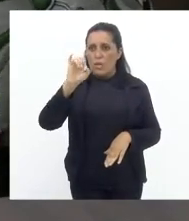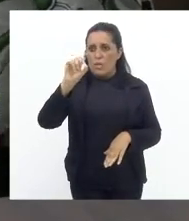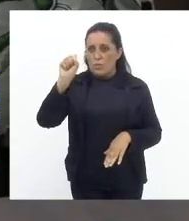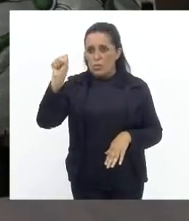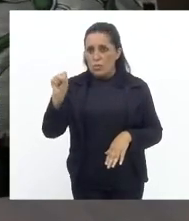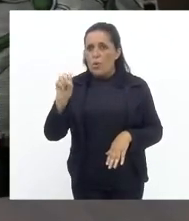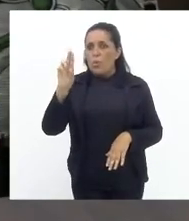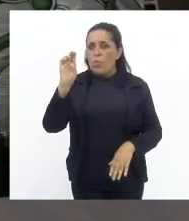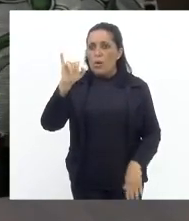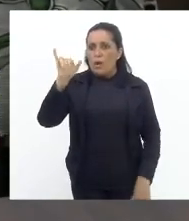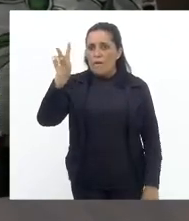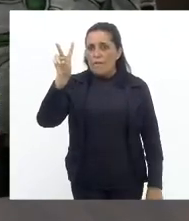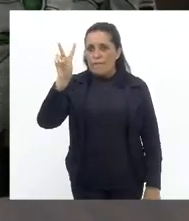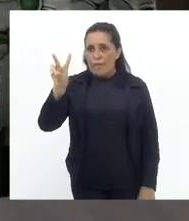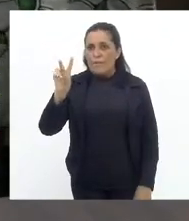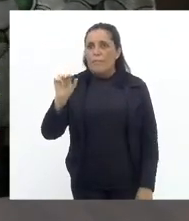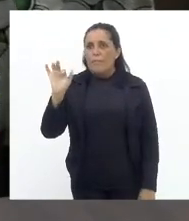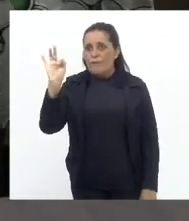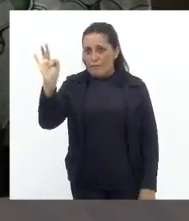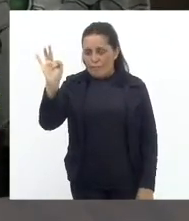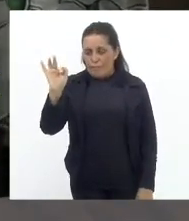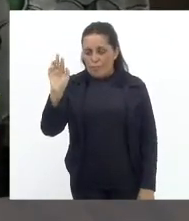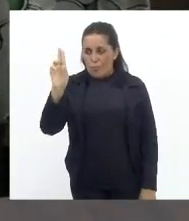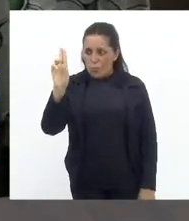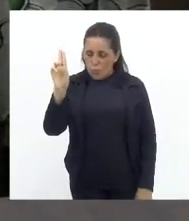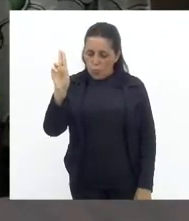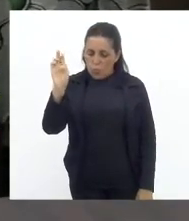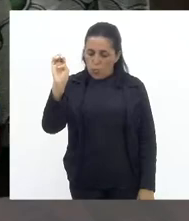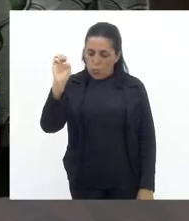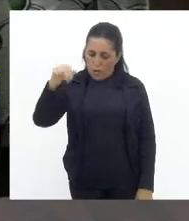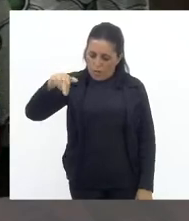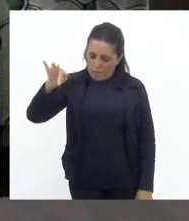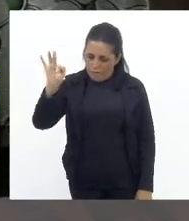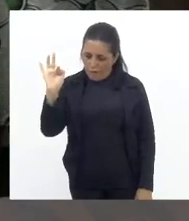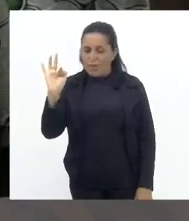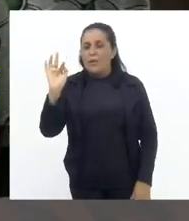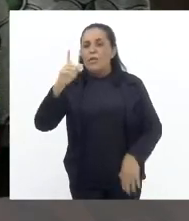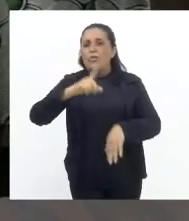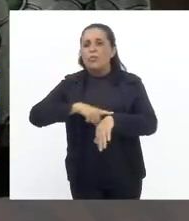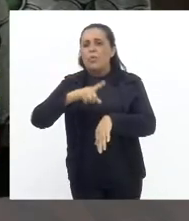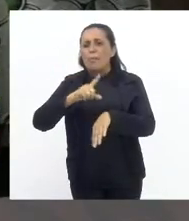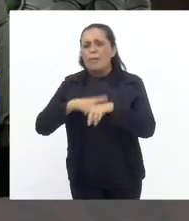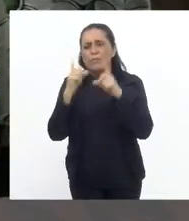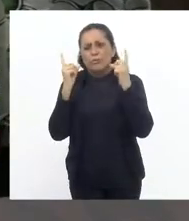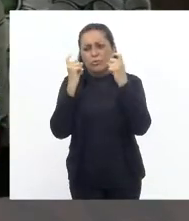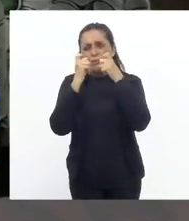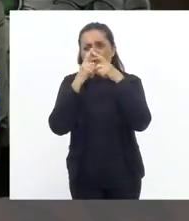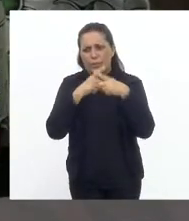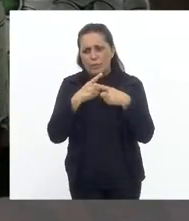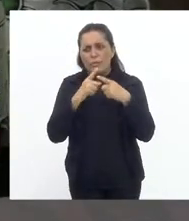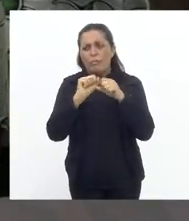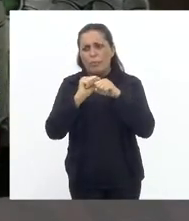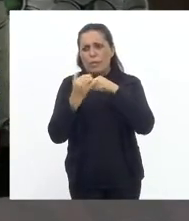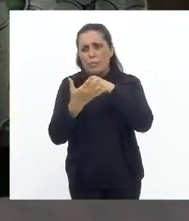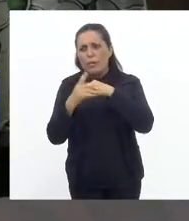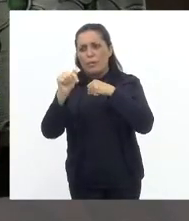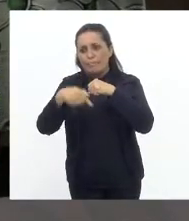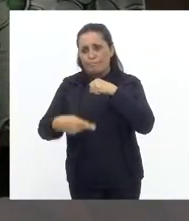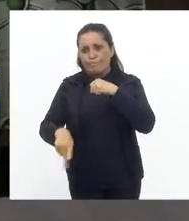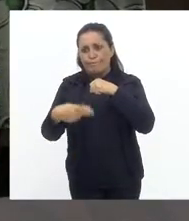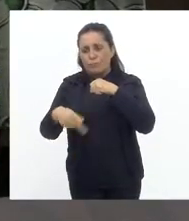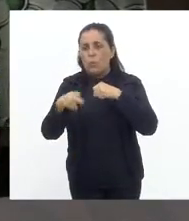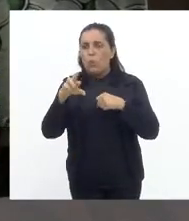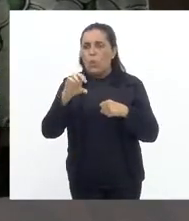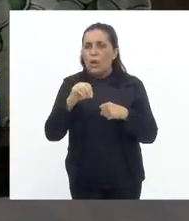uezo nessa legítimo é importante no momento tão difícil como esse de condene aqui no Rio de Janeiro segundo lugar senhor